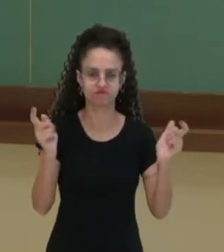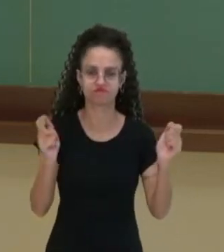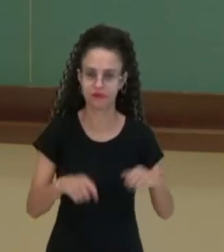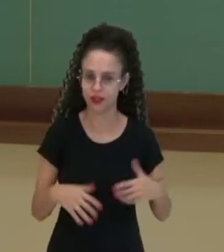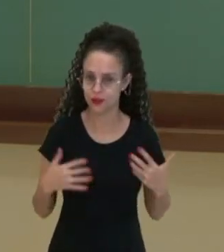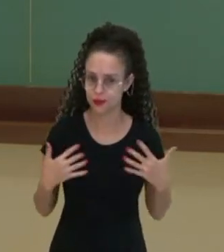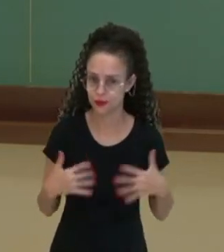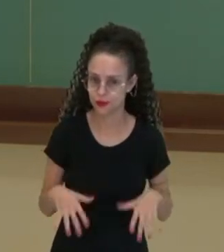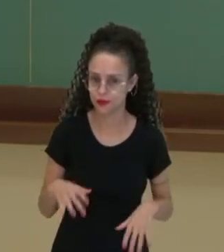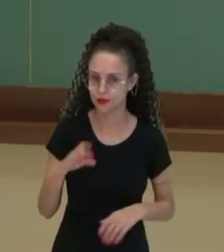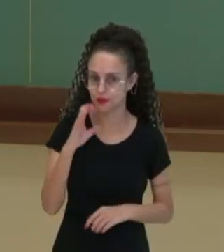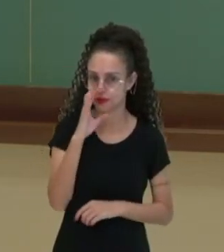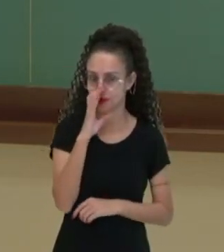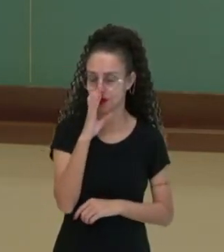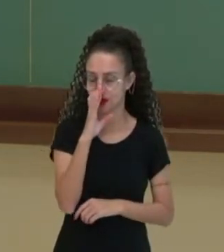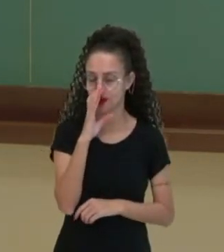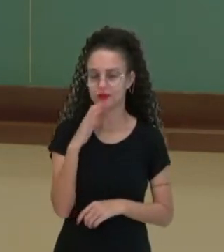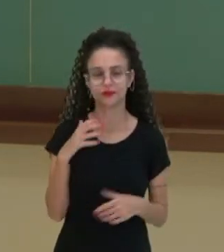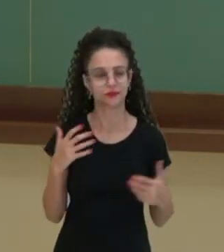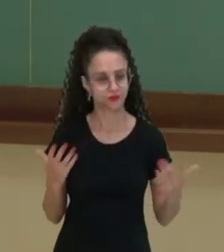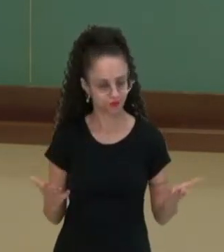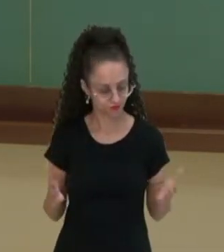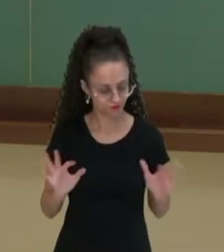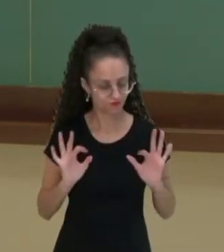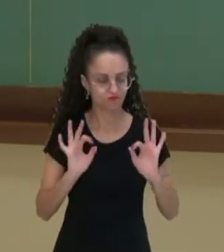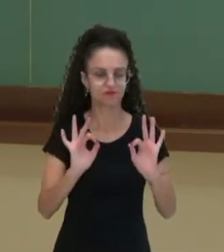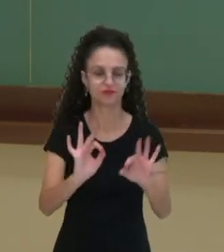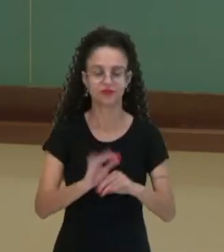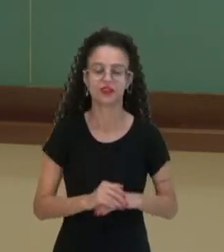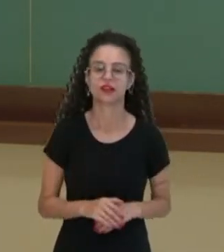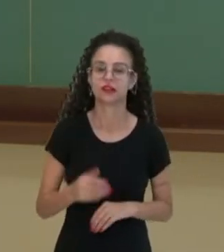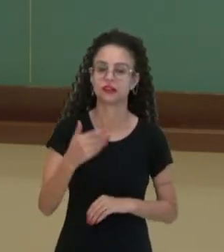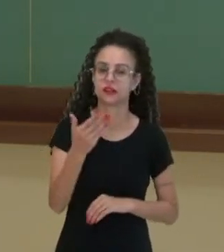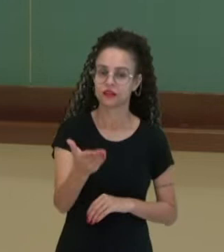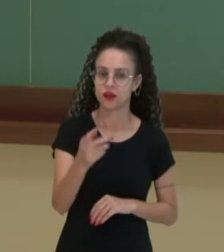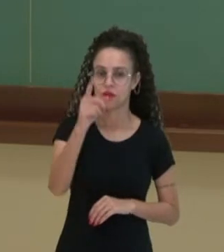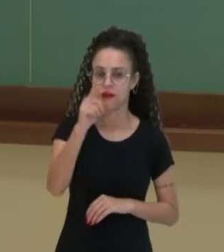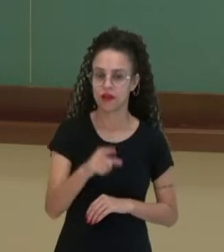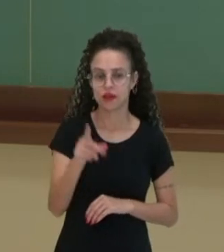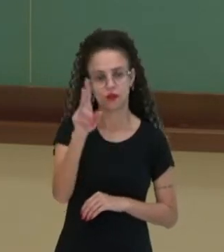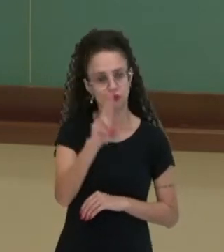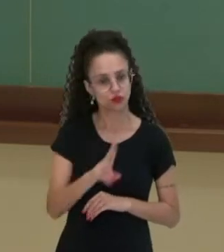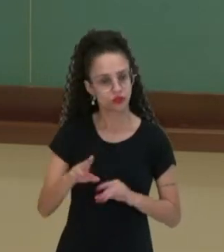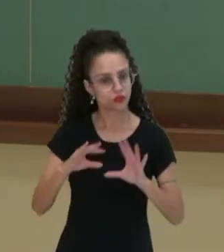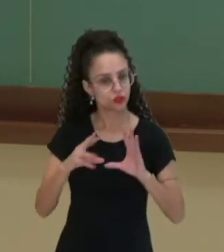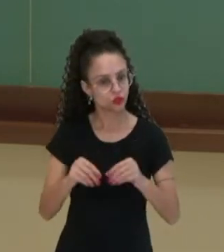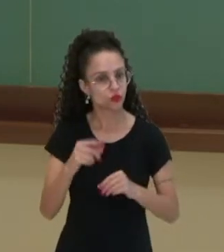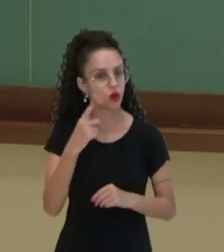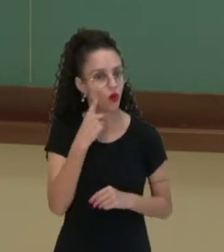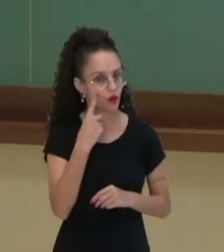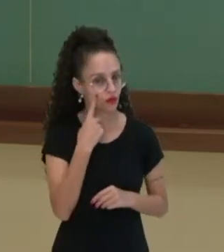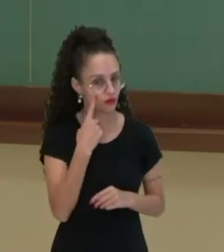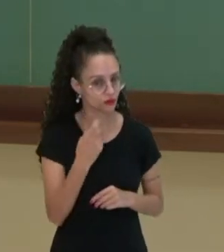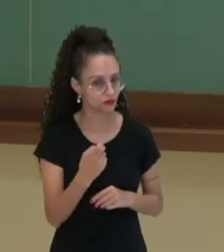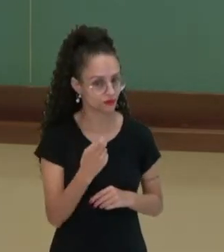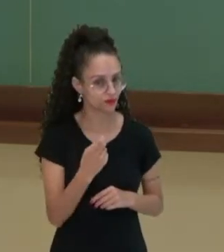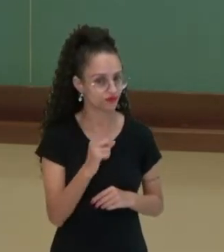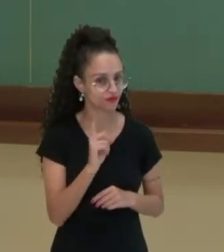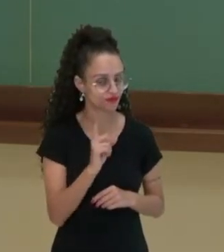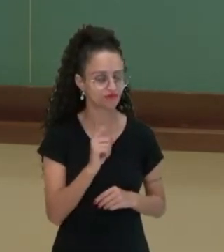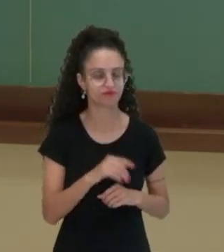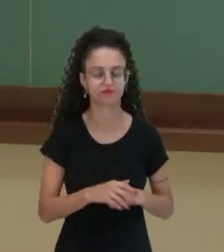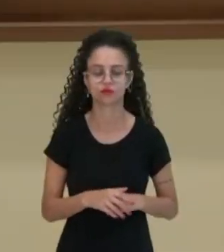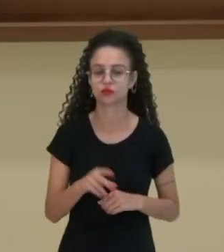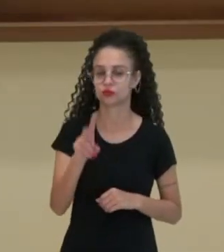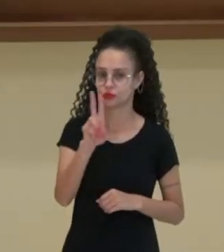Uau! Professora, quanta coisa, né? Isso mesmo! Então, ela se utiliza de tudo isso, olha que interessante! Ela se